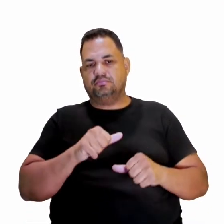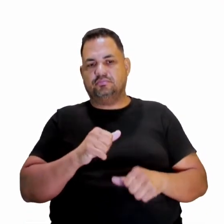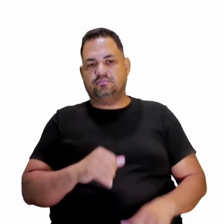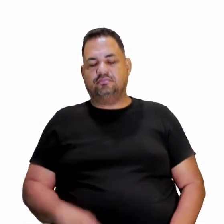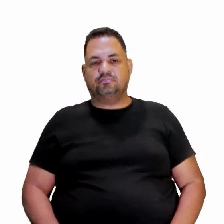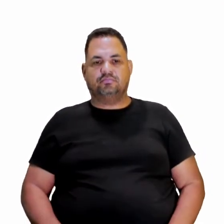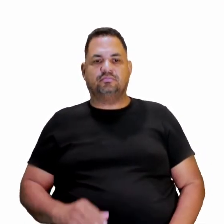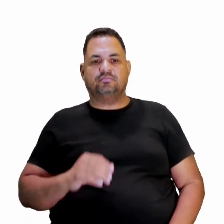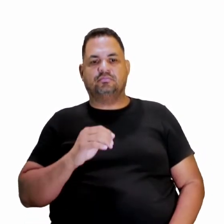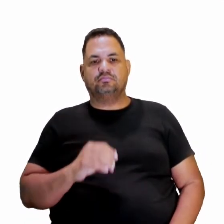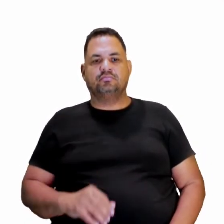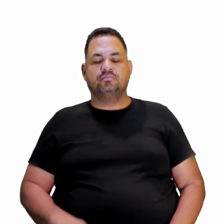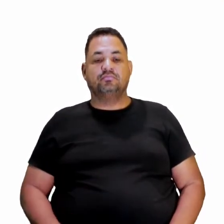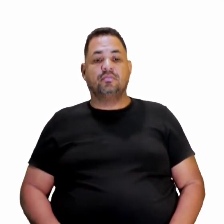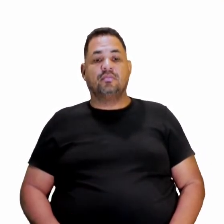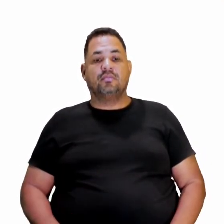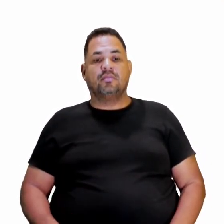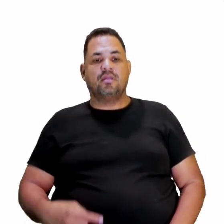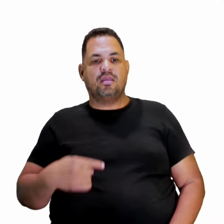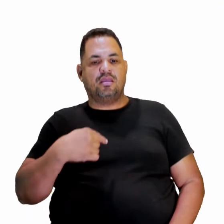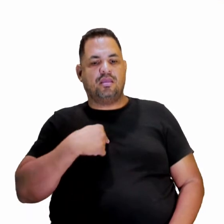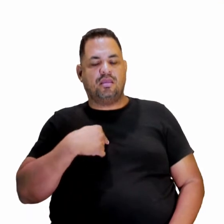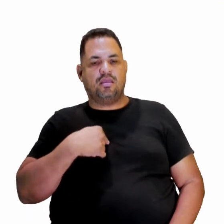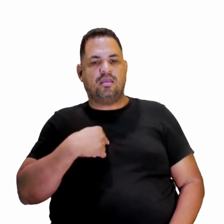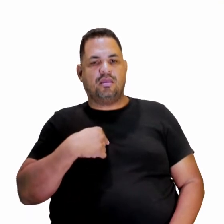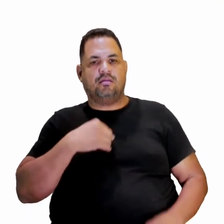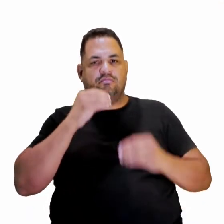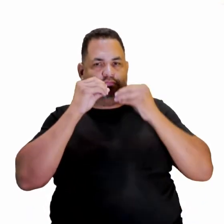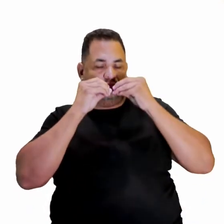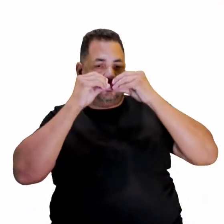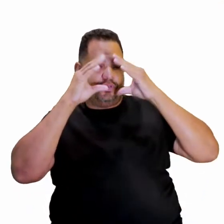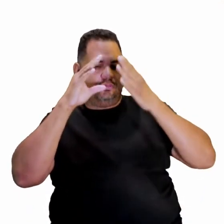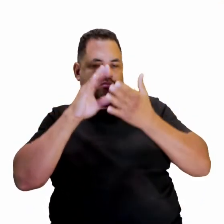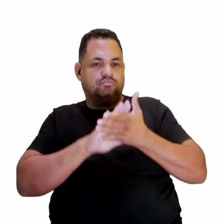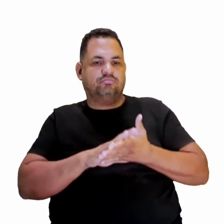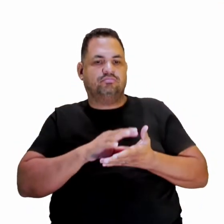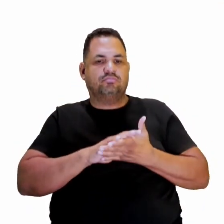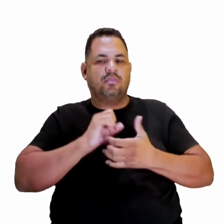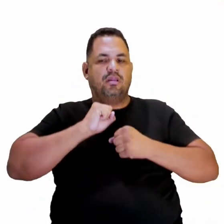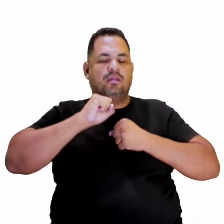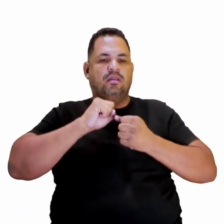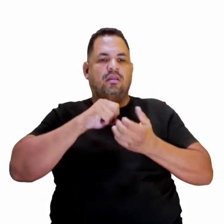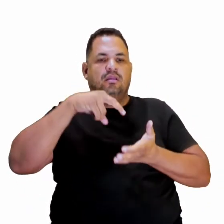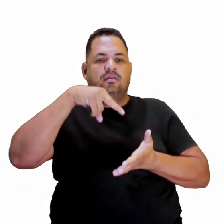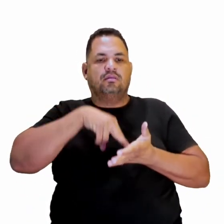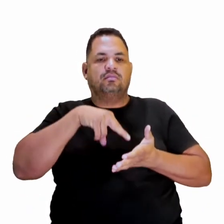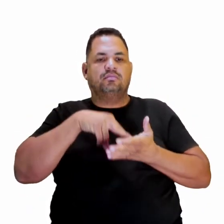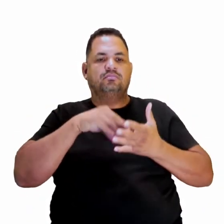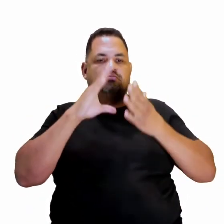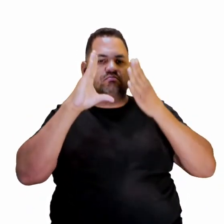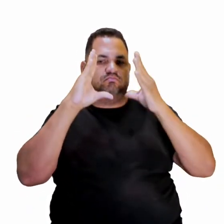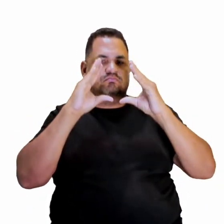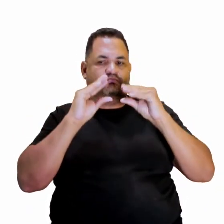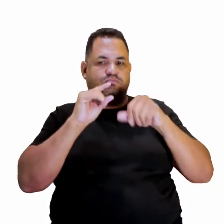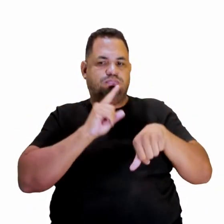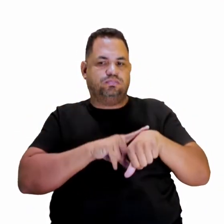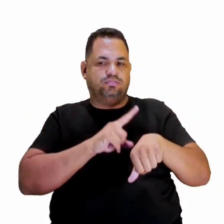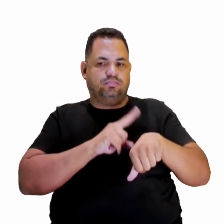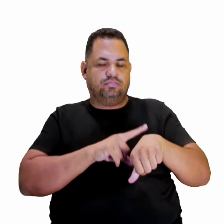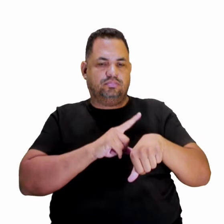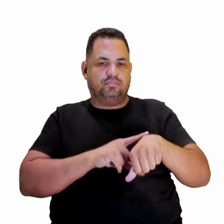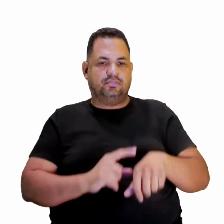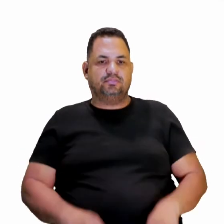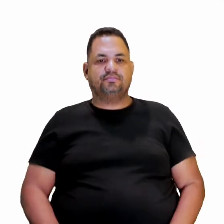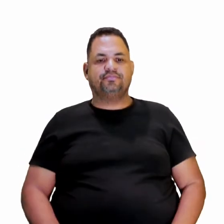got. Então, eu acordei, levantei mais cedo. Early, mais cedo.